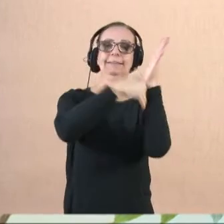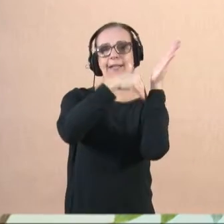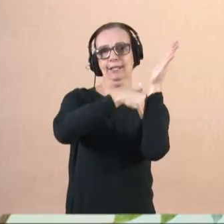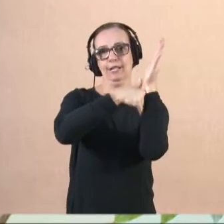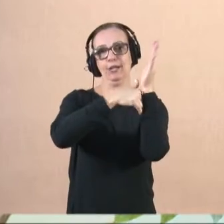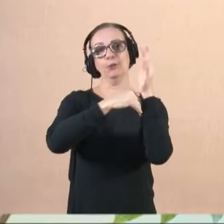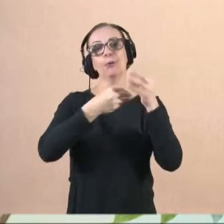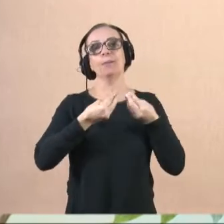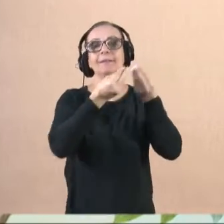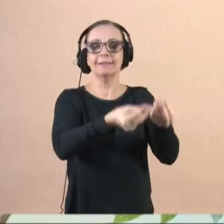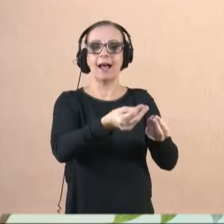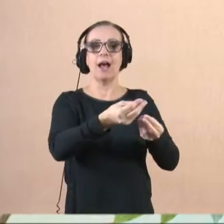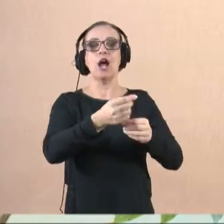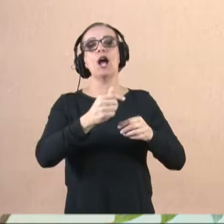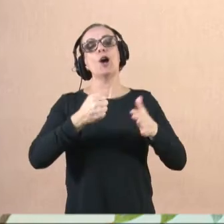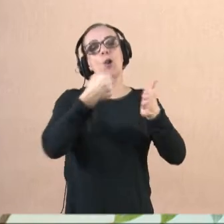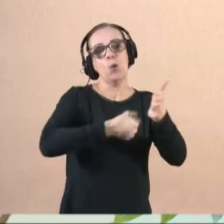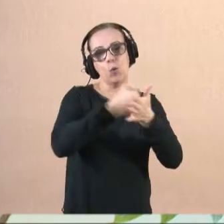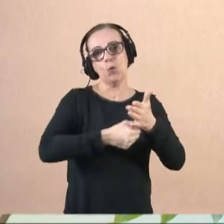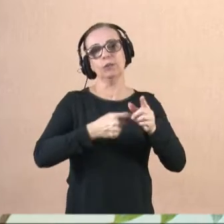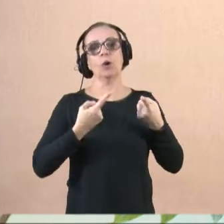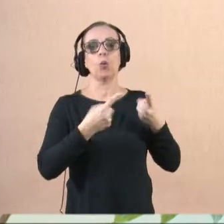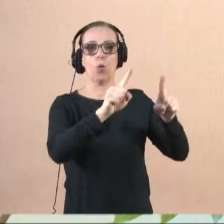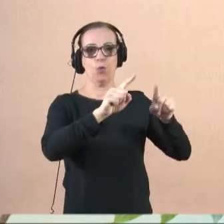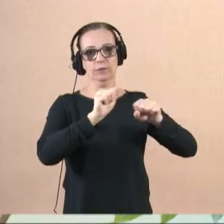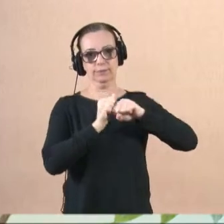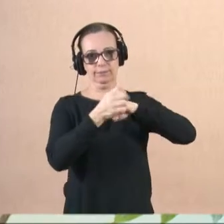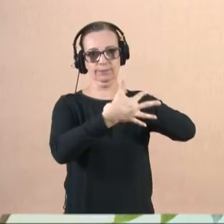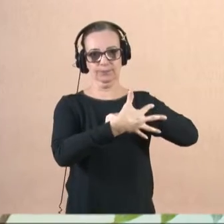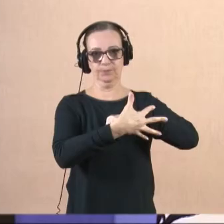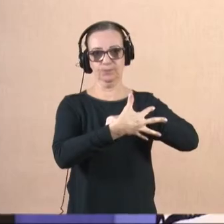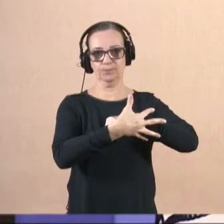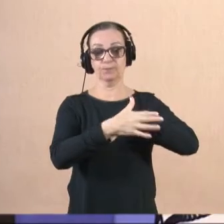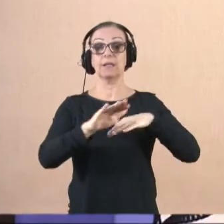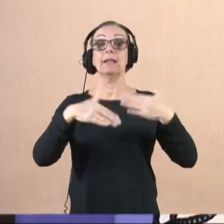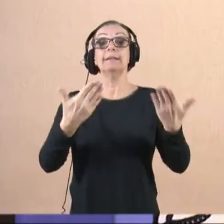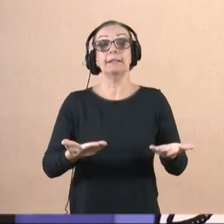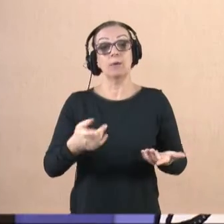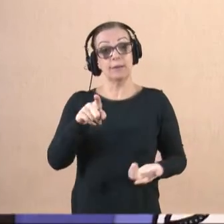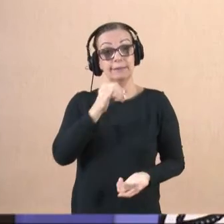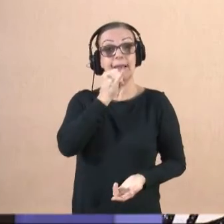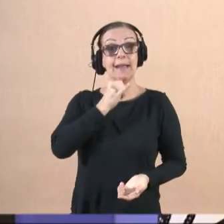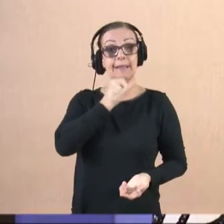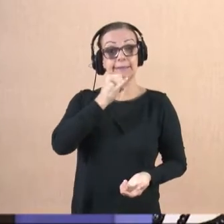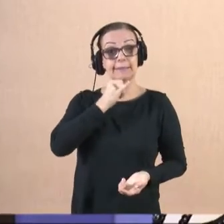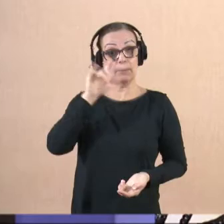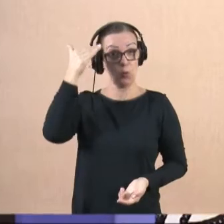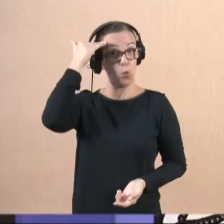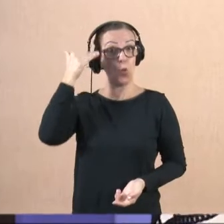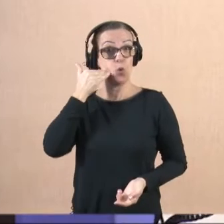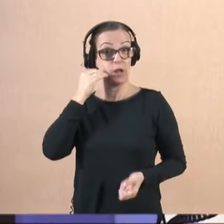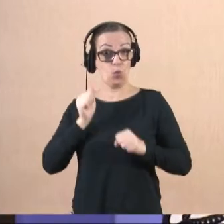do sucesso na luta contra cobre 1009 na coreia em relação a esse exemplo coreano de